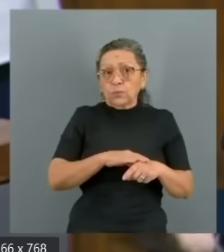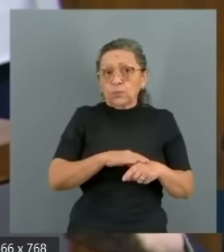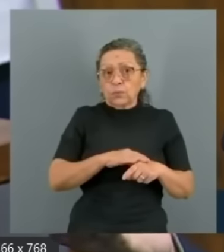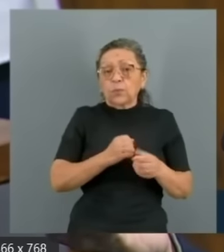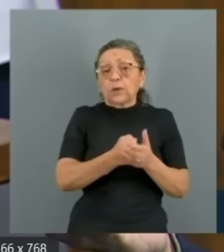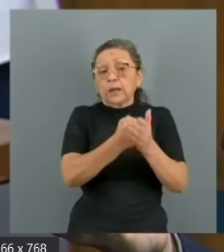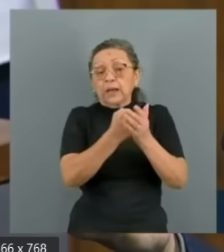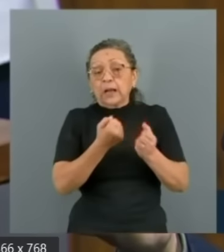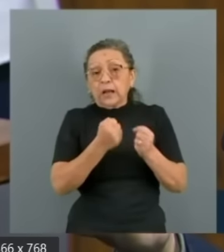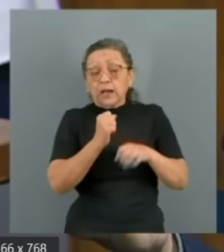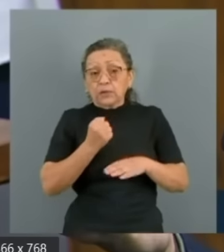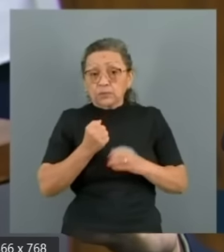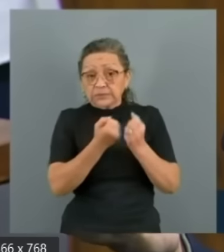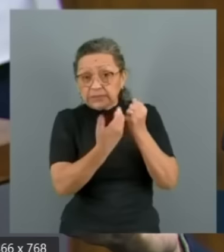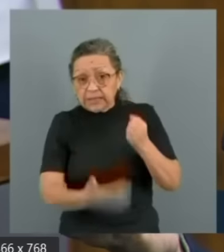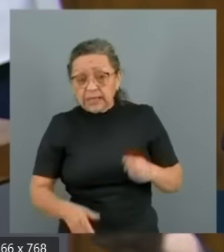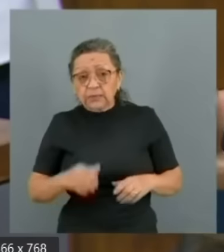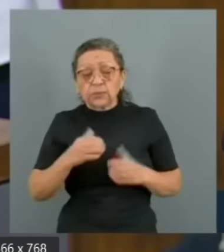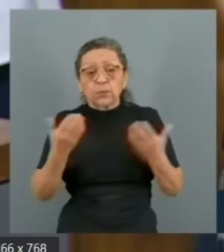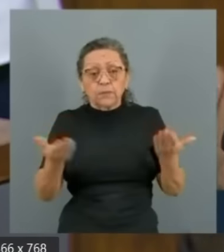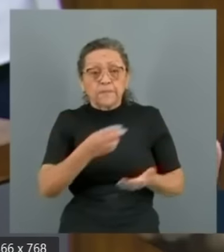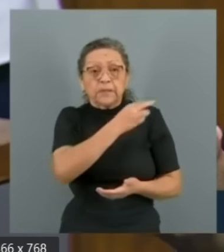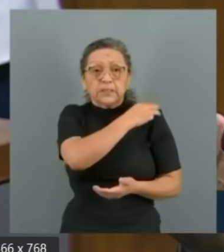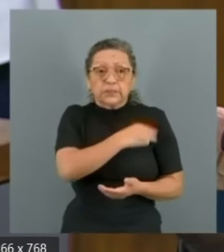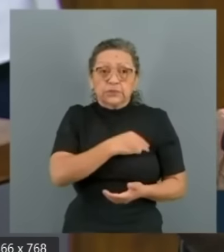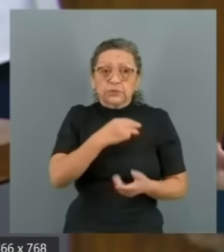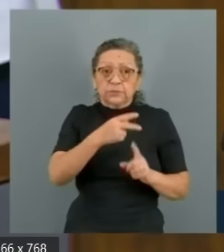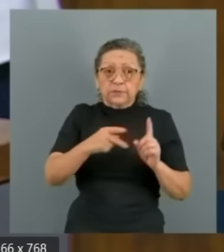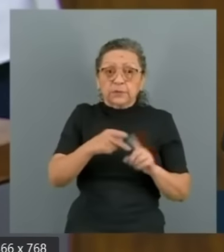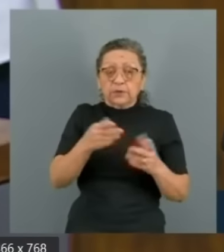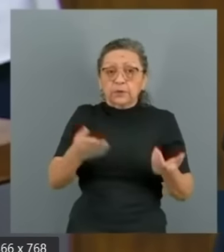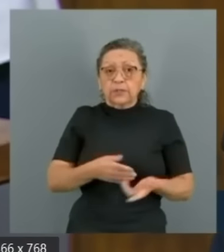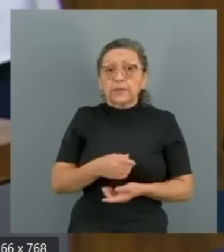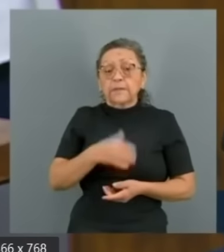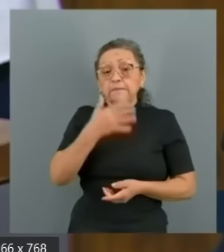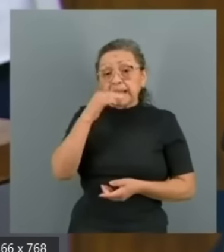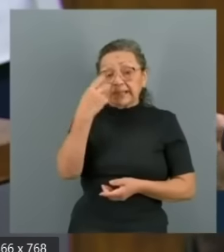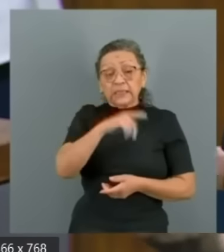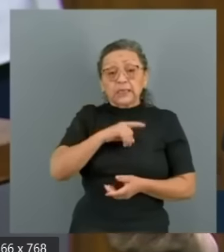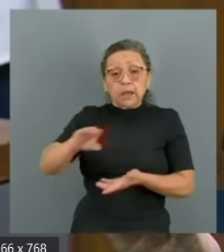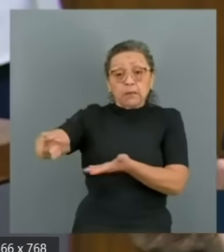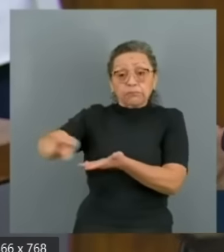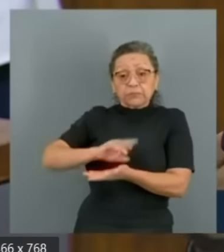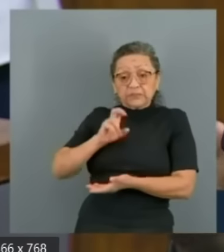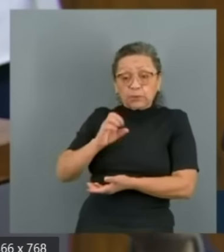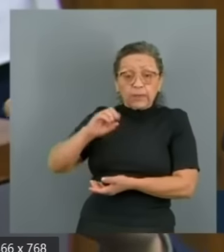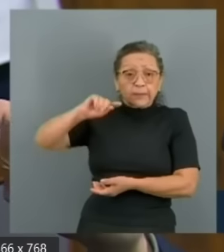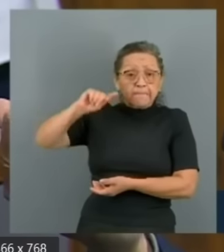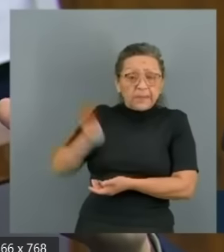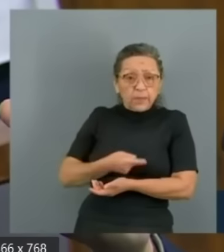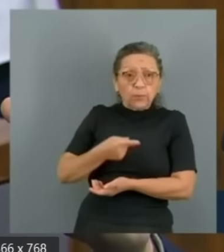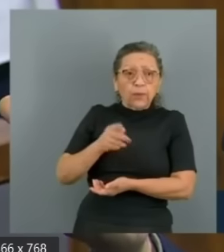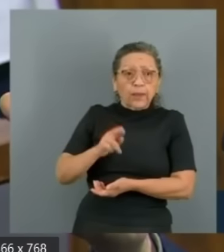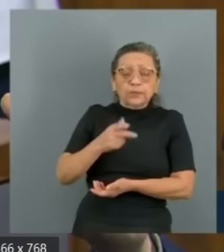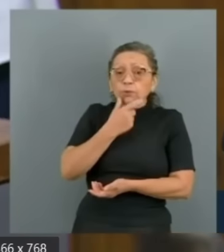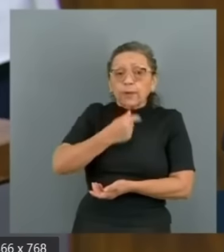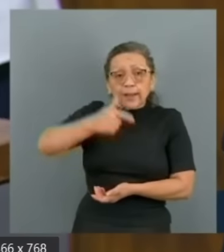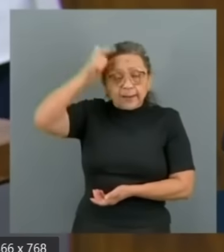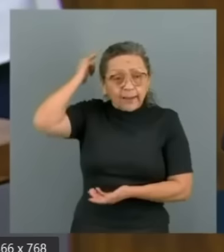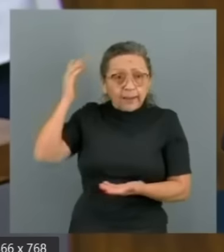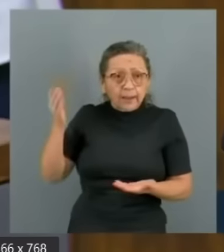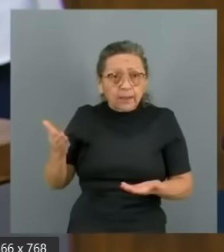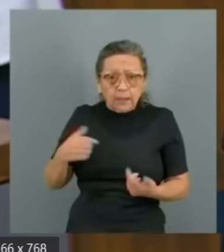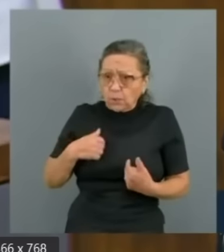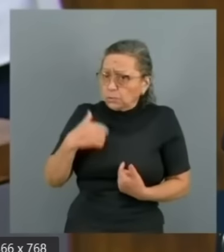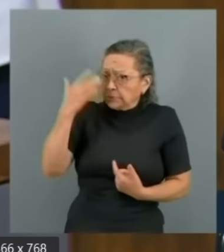ministro da Previdência, Volney Queiroz, o pai dele, que recebeu 50 mil reais do careca, do senhor Antunes. Eu não